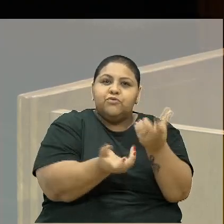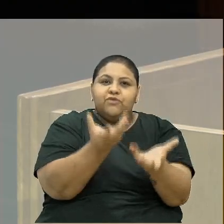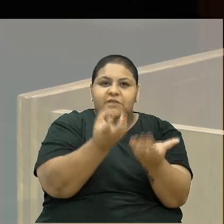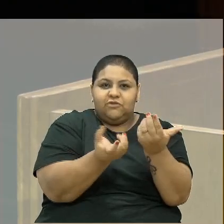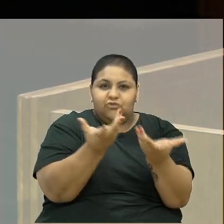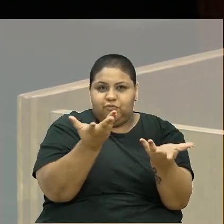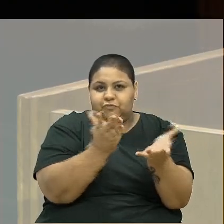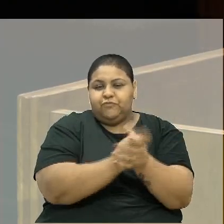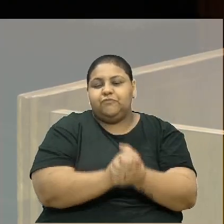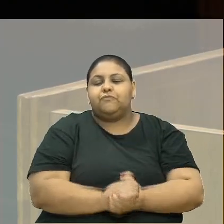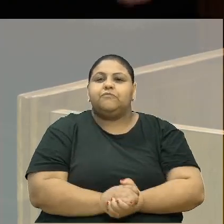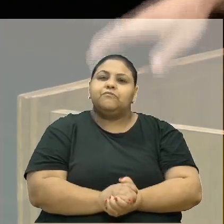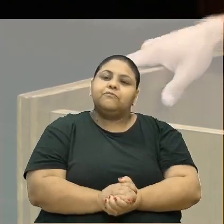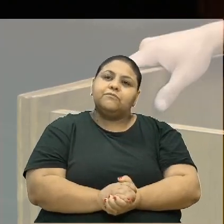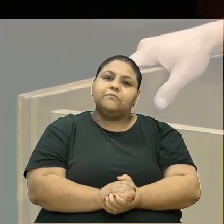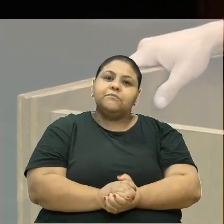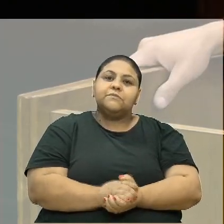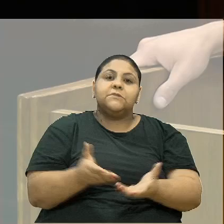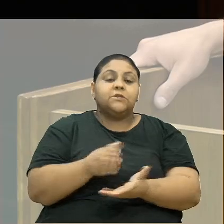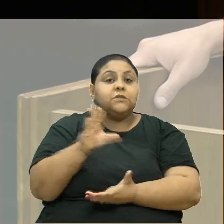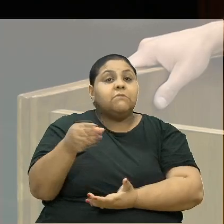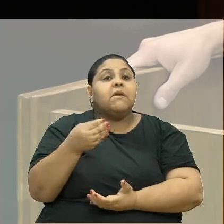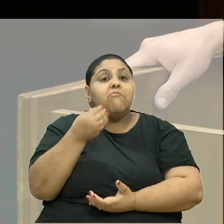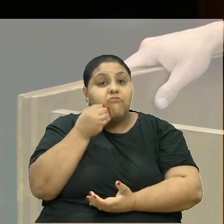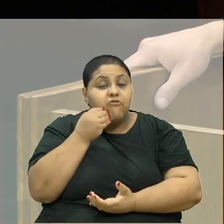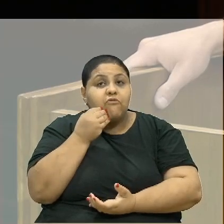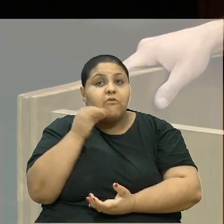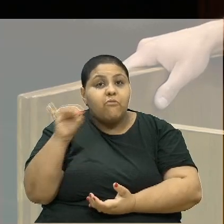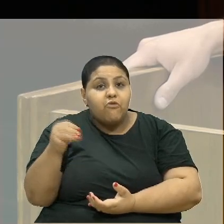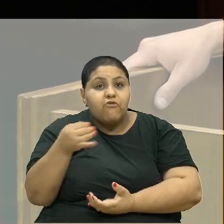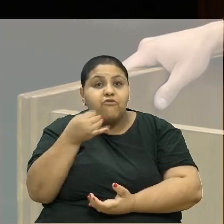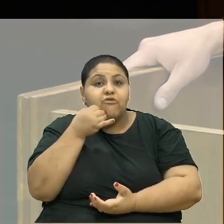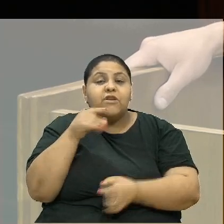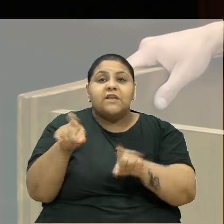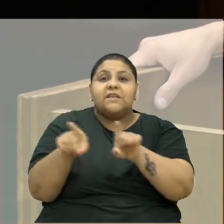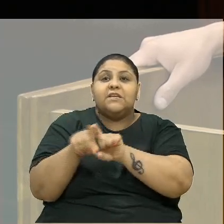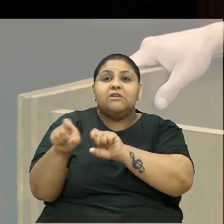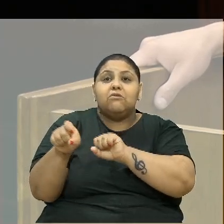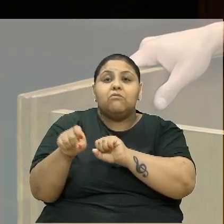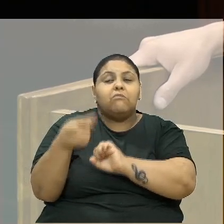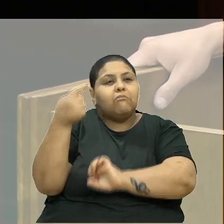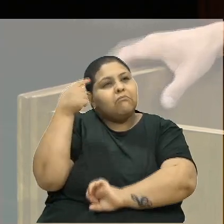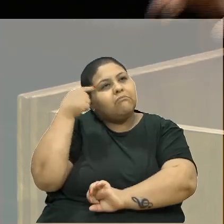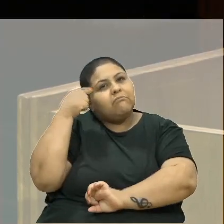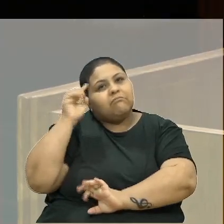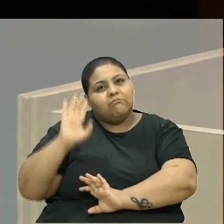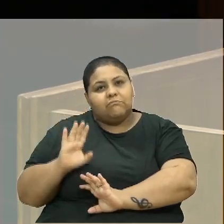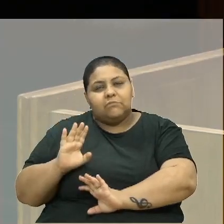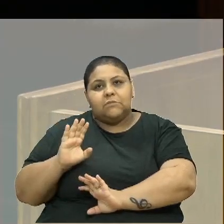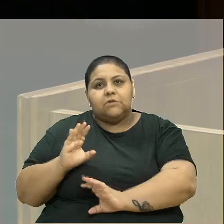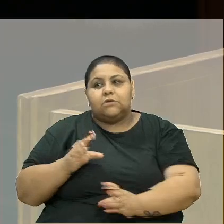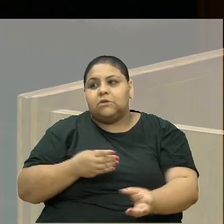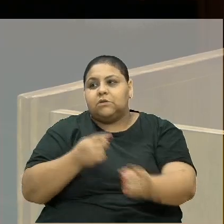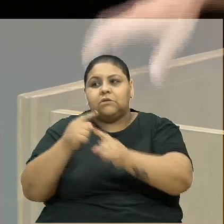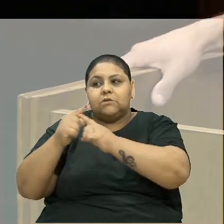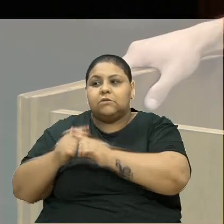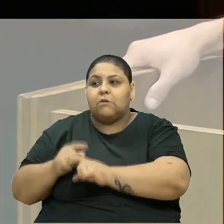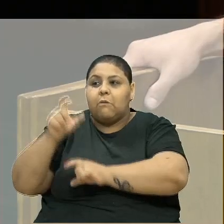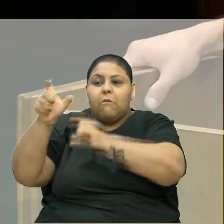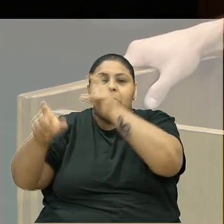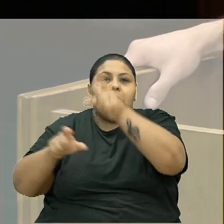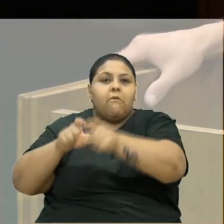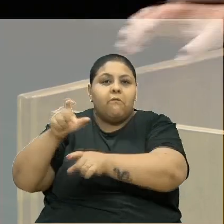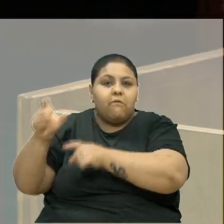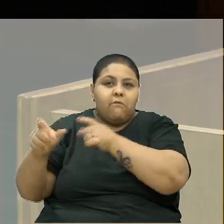também aproveito o ensejo para que haja também um poder de reflexão. Muitas vezes vizinhos